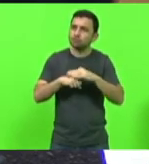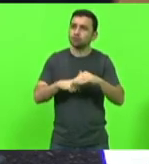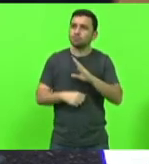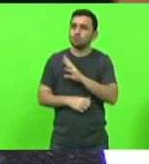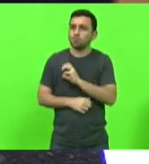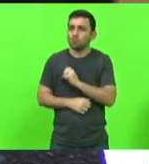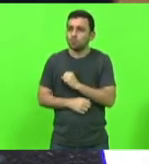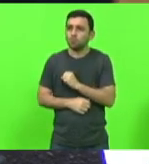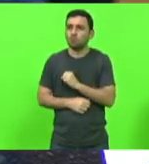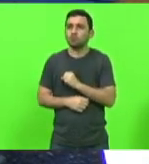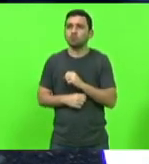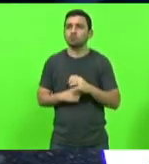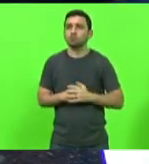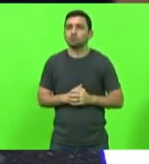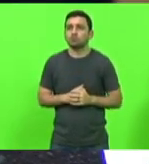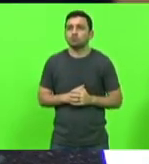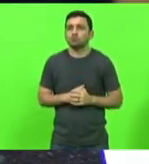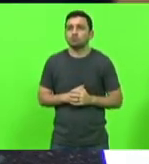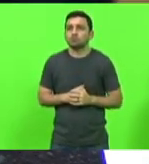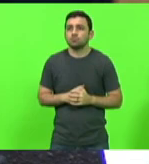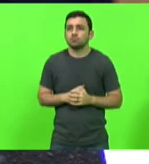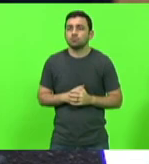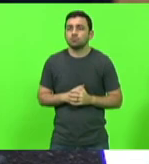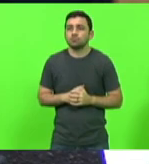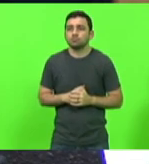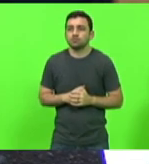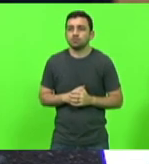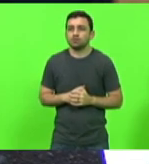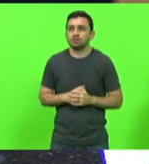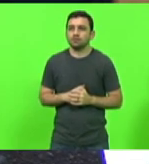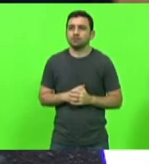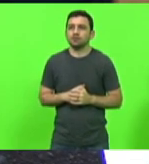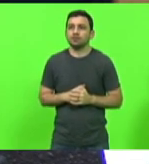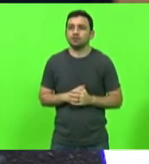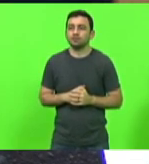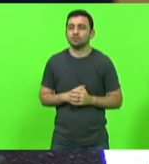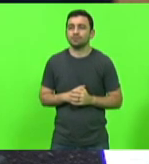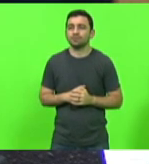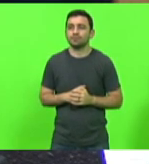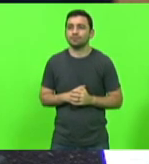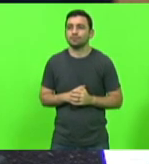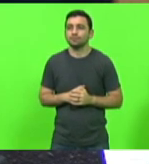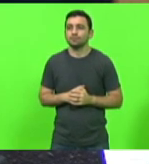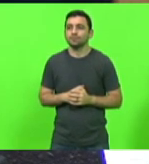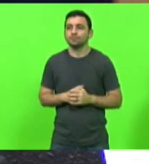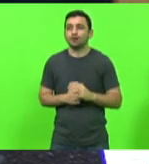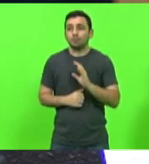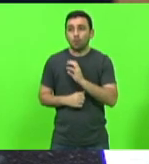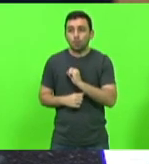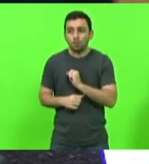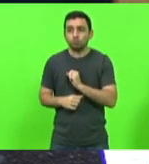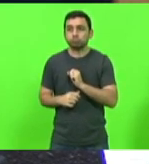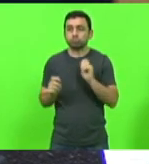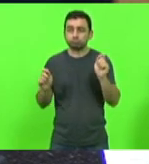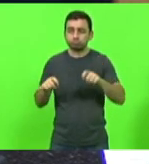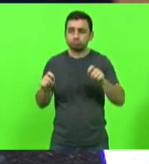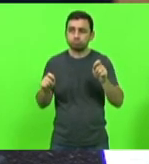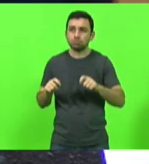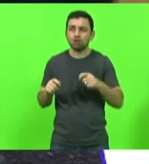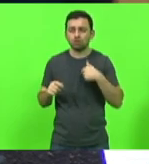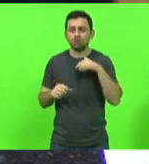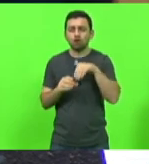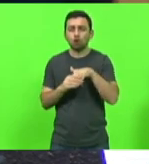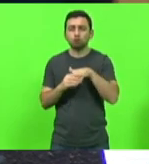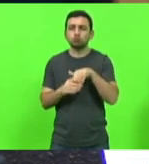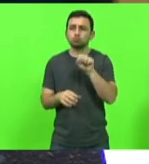com toda a sua... 30 segundos para votar silêncio concluir, deputado. Obrigado. Toda a sua paixão. Então eu vou votar pelo projeto,